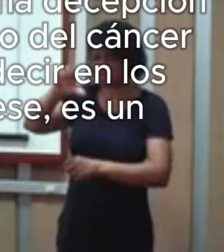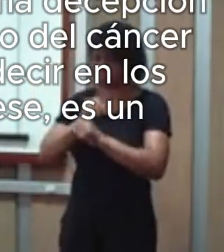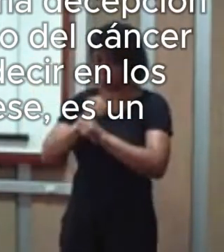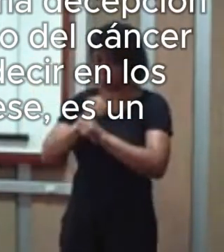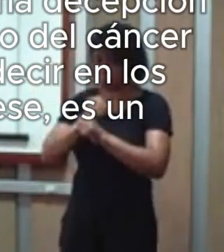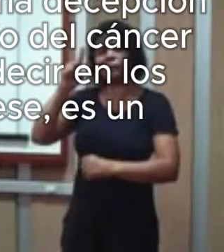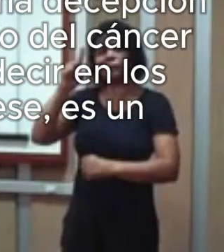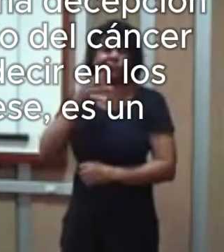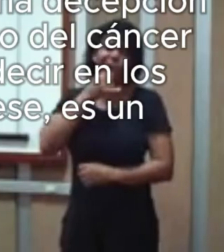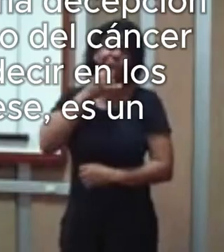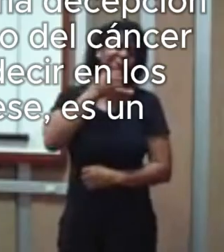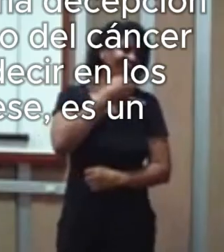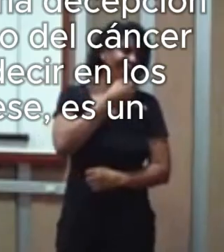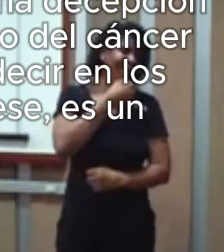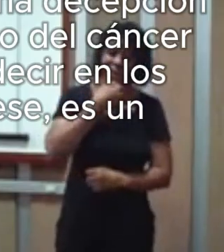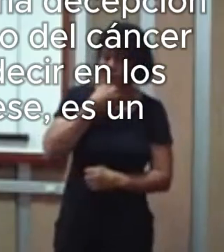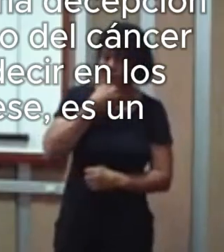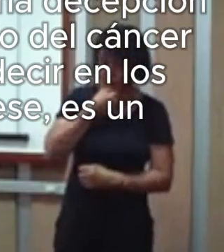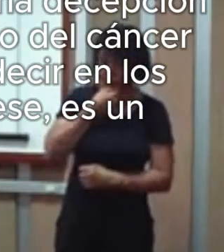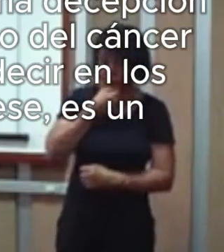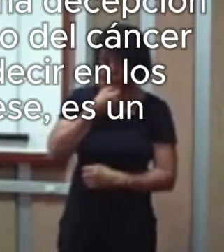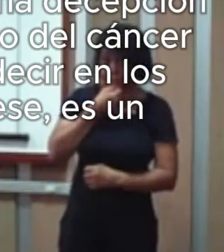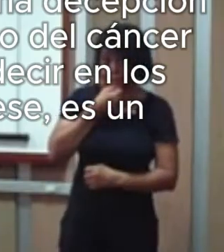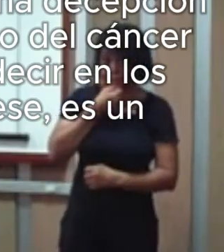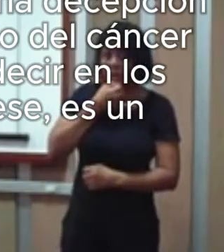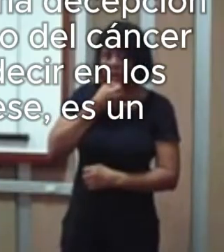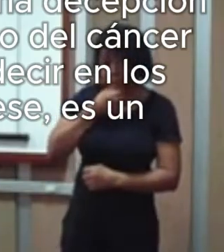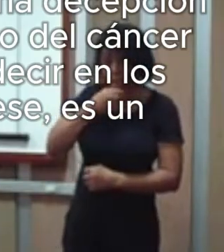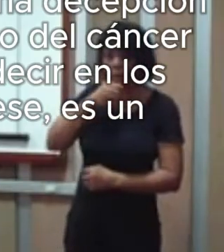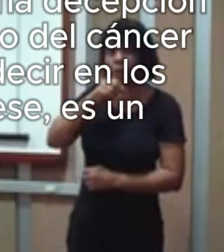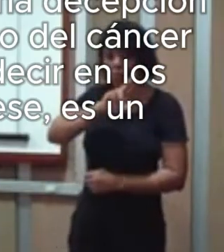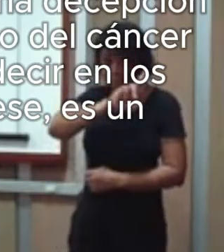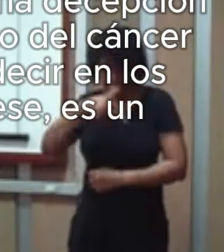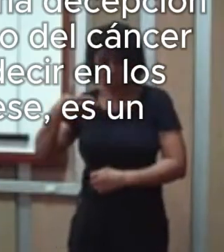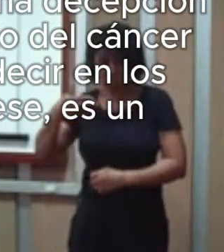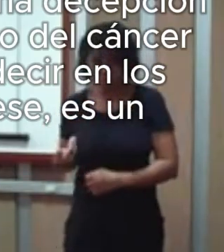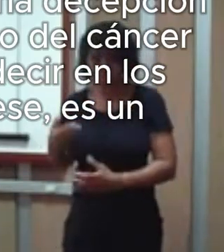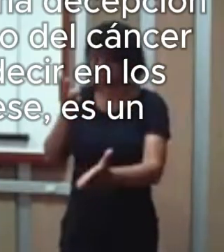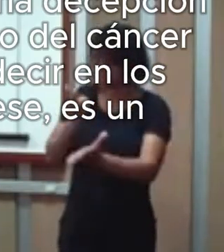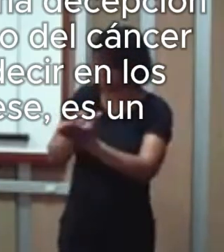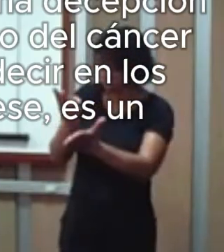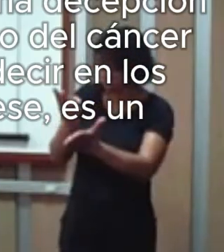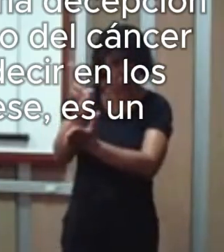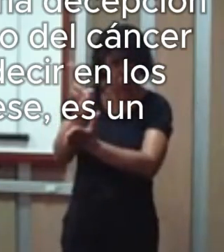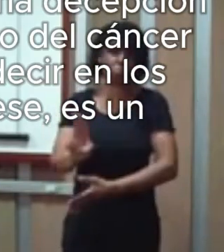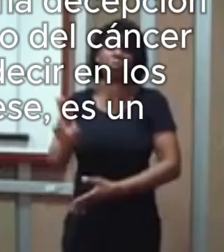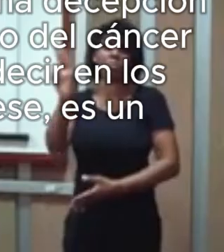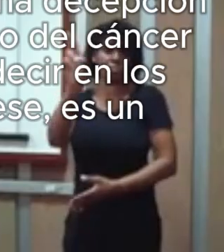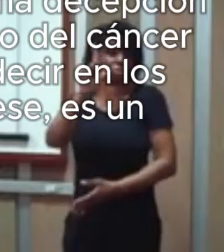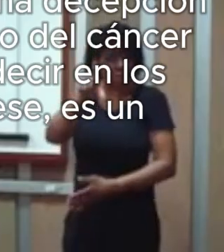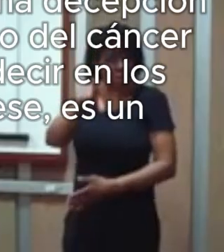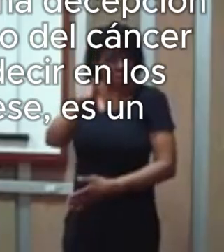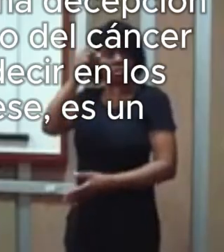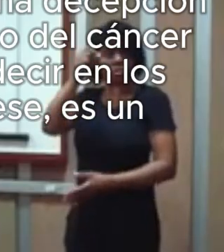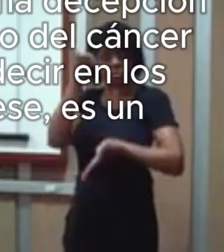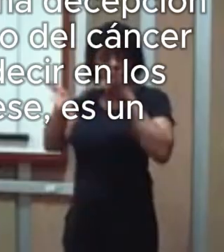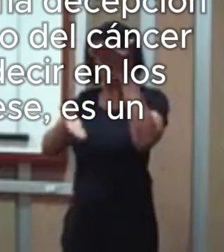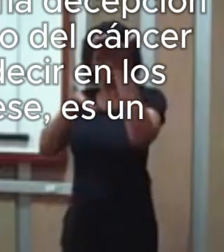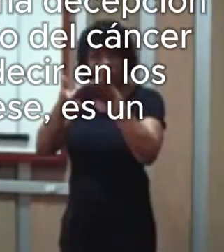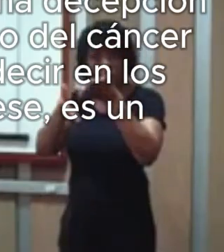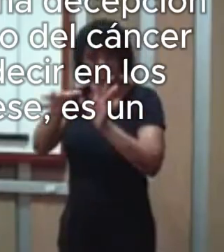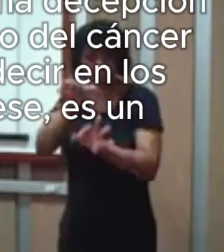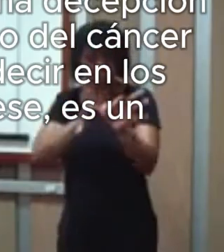foi uma decepção danada, e não foi decepção nada. Na China, eles usam até hoje, a primeira escolha em tratamento de câncer de